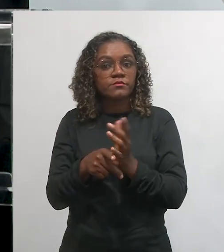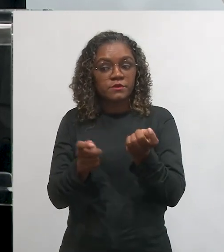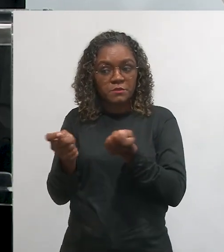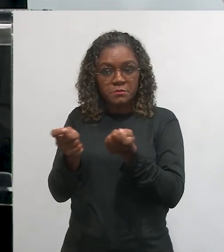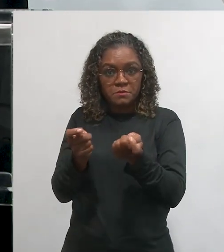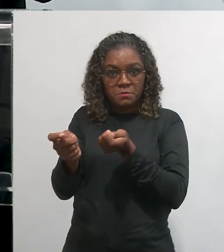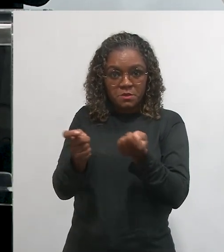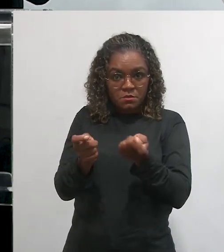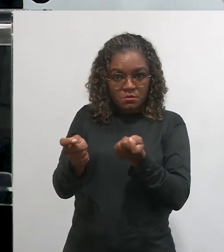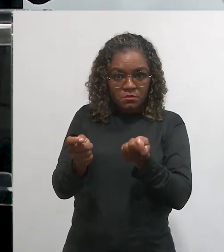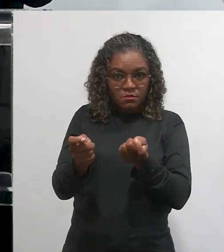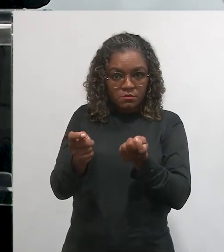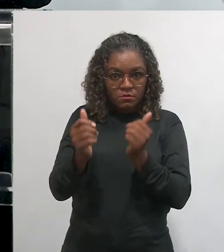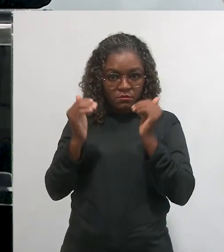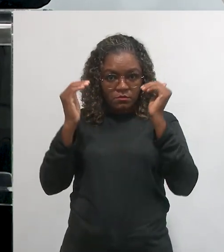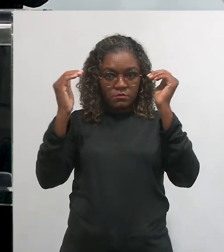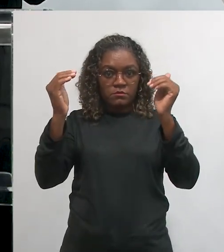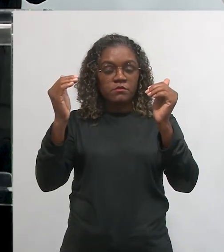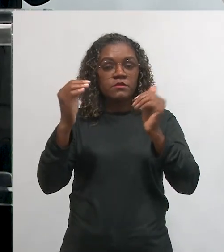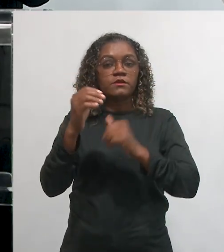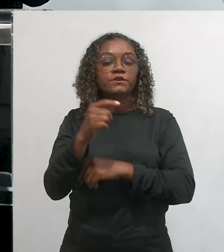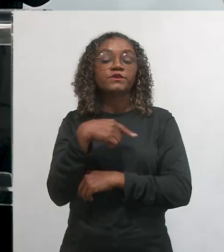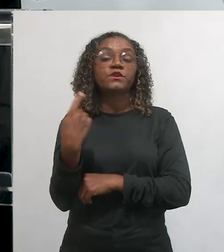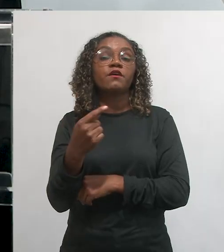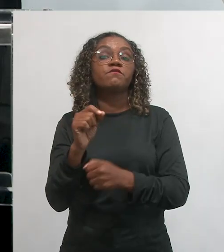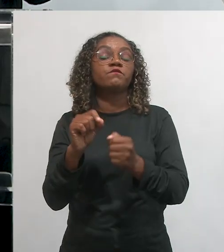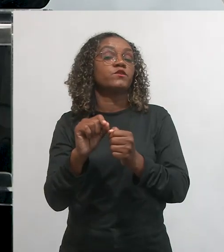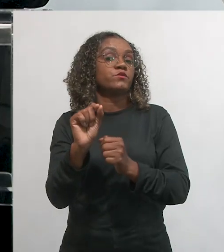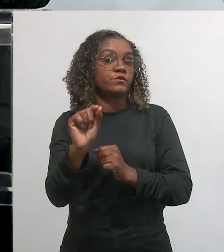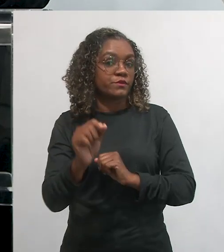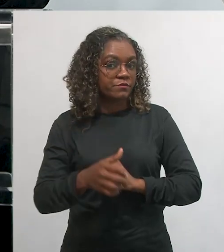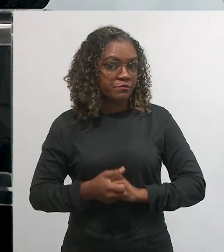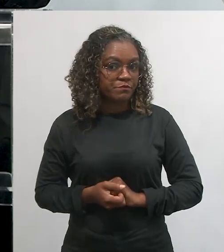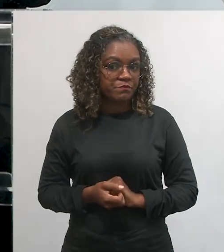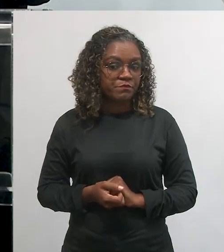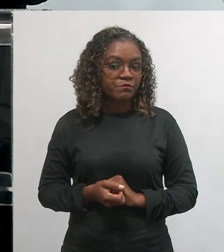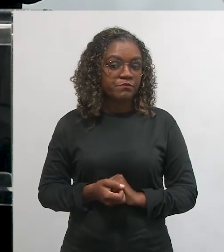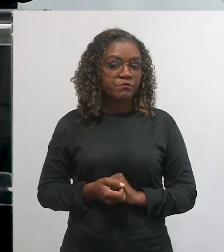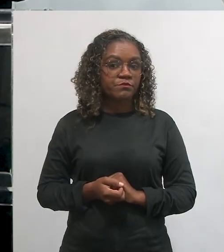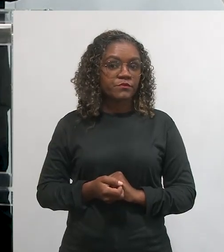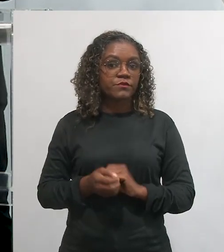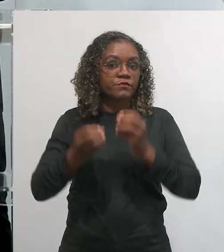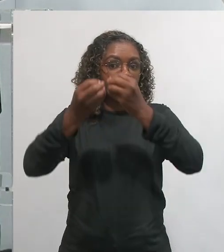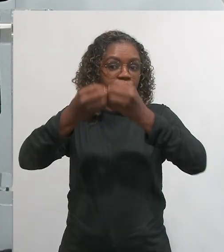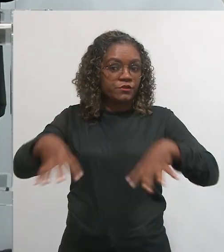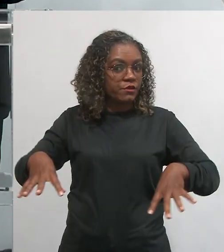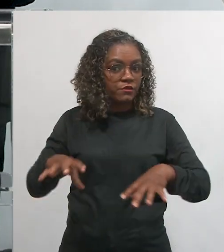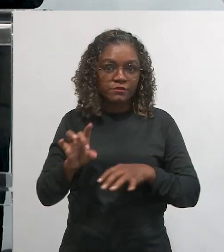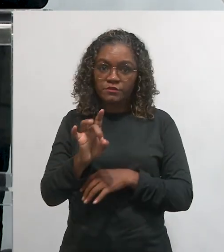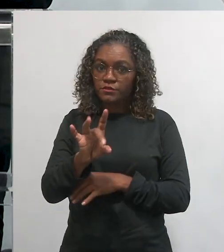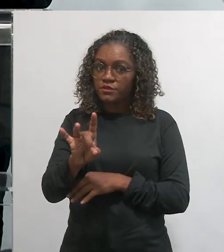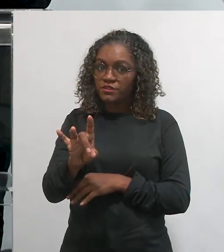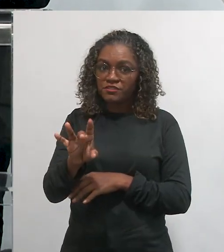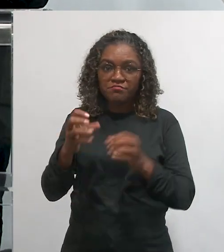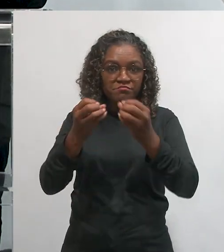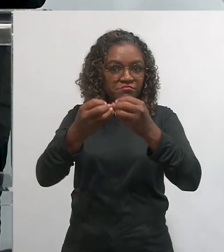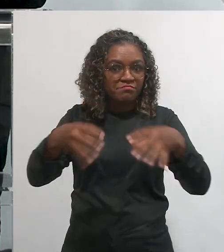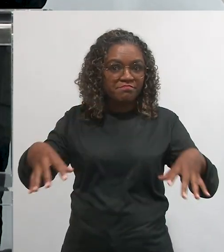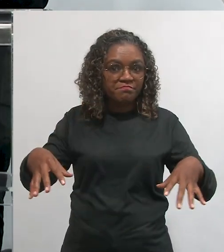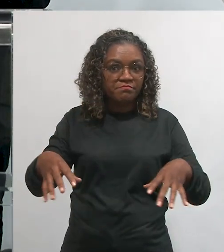nós iríamos cometer uma autodestruição. Locke vai entender